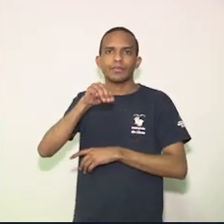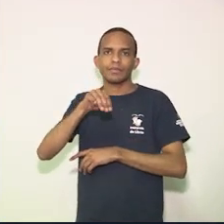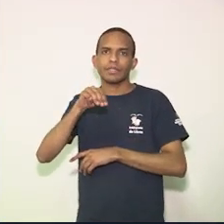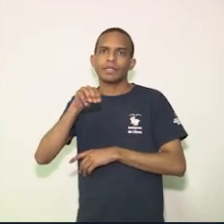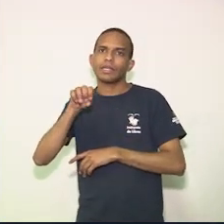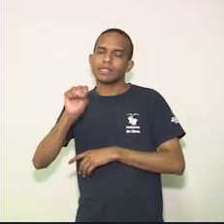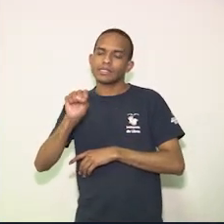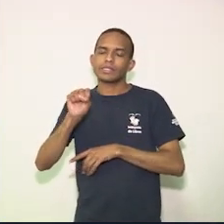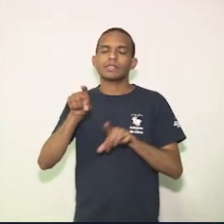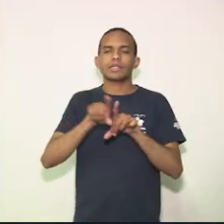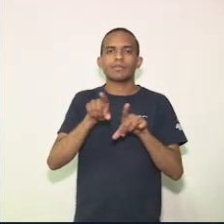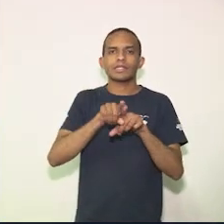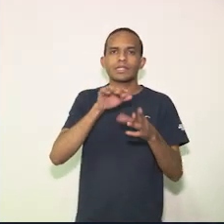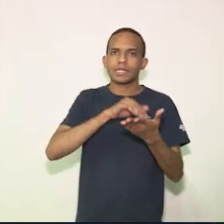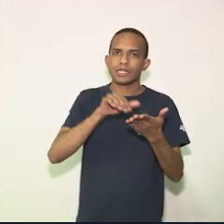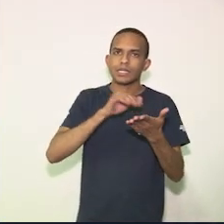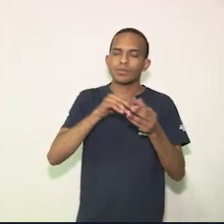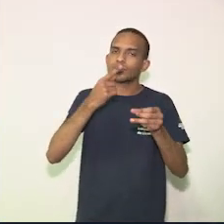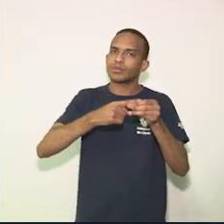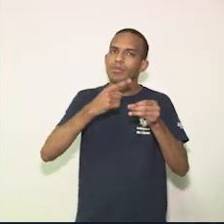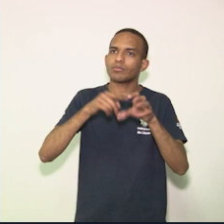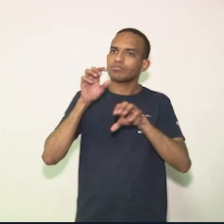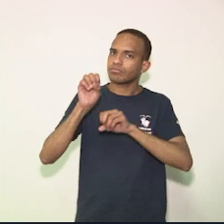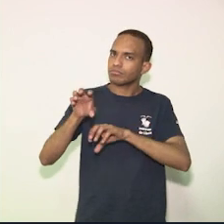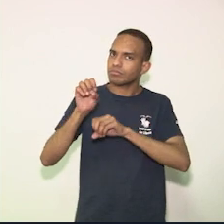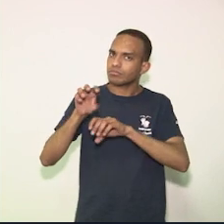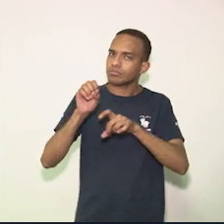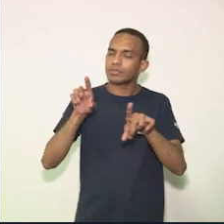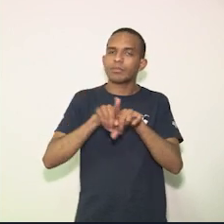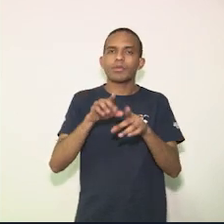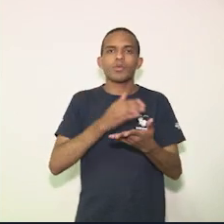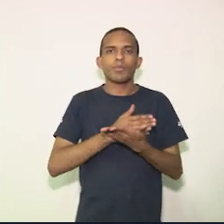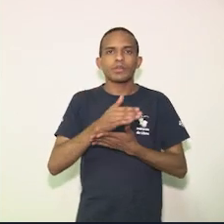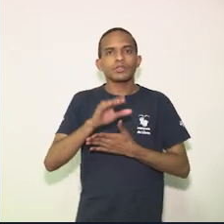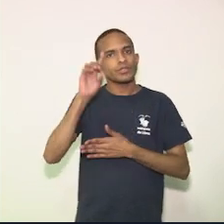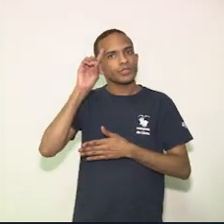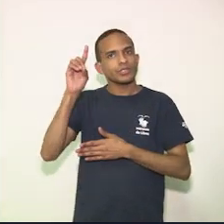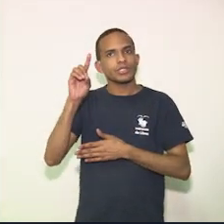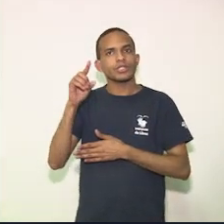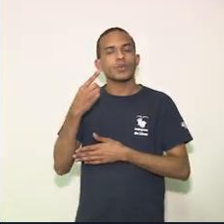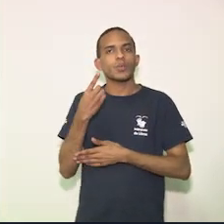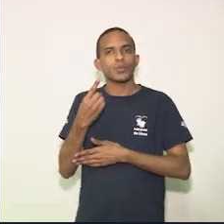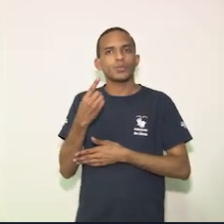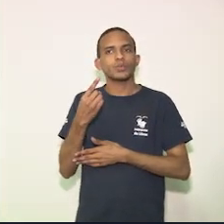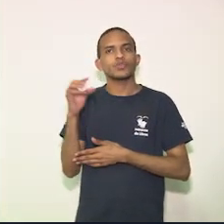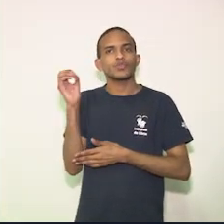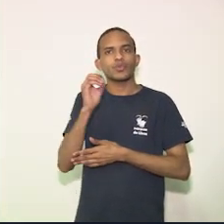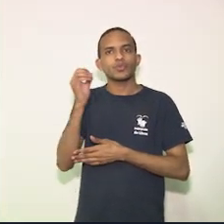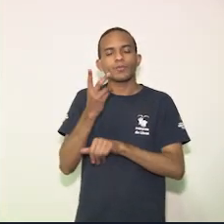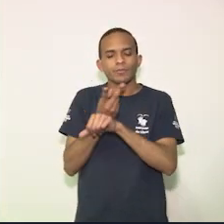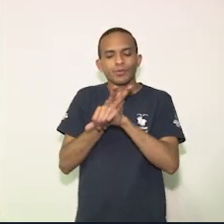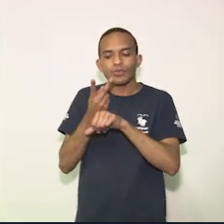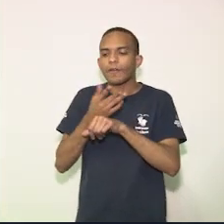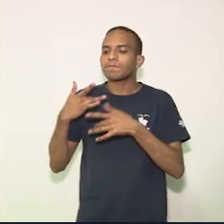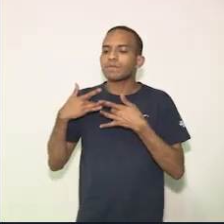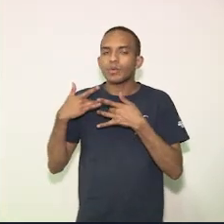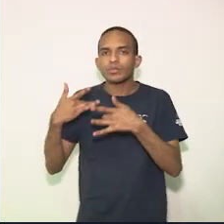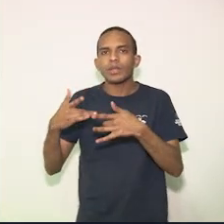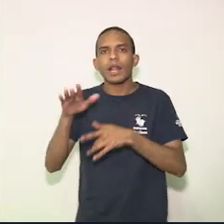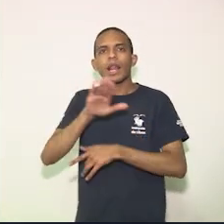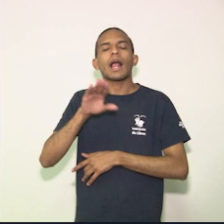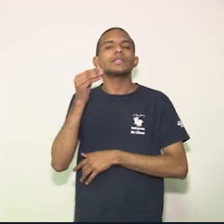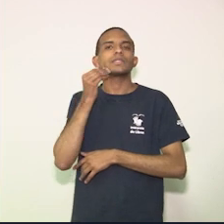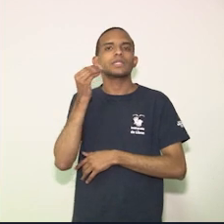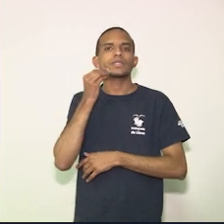SMS e a Secretaria Municipal de Educação, iniciou-se no dia 1/10 com a procura voluntária para a